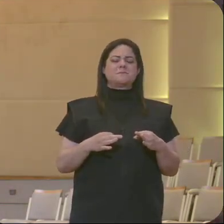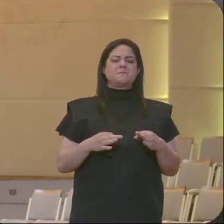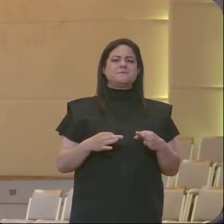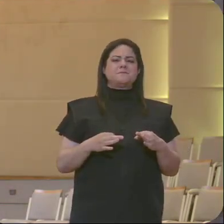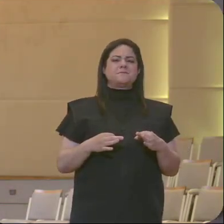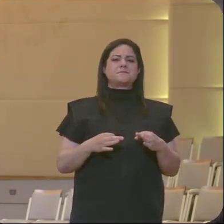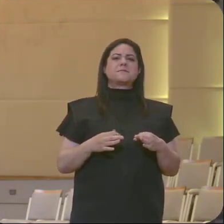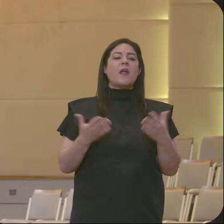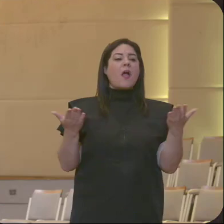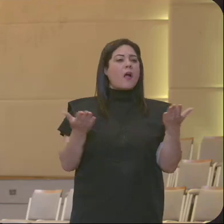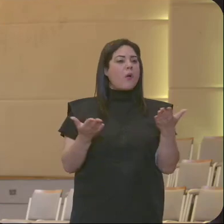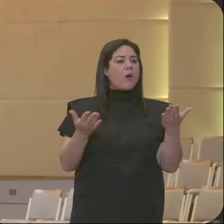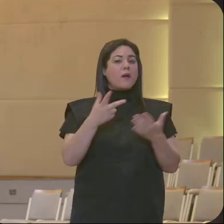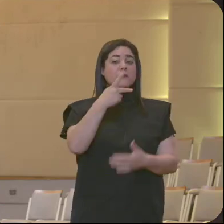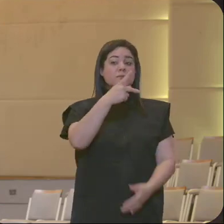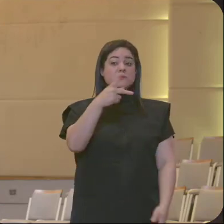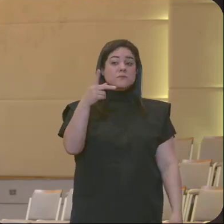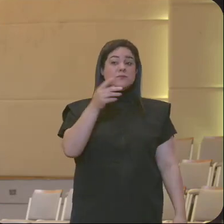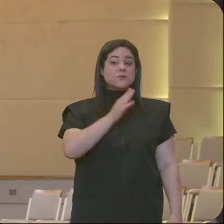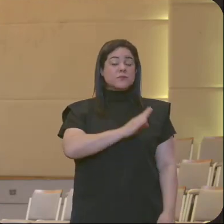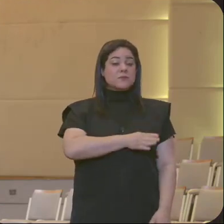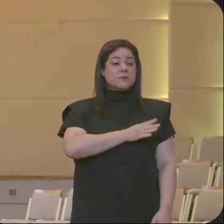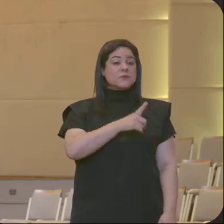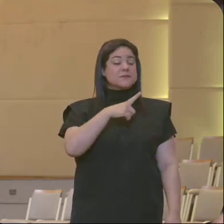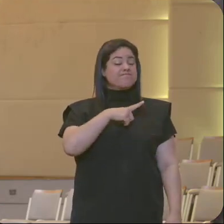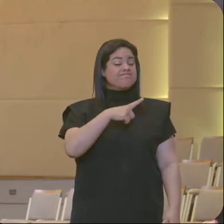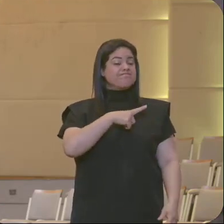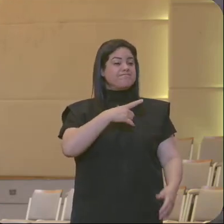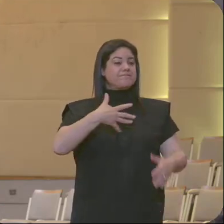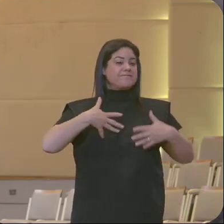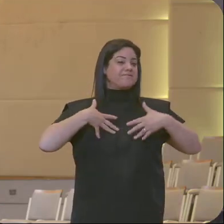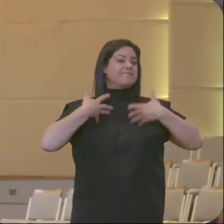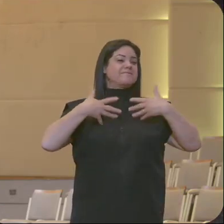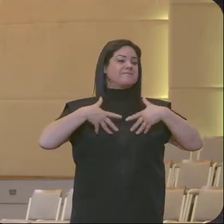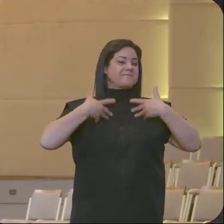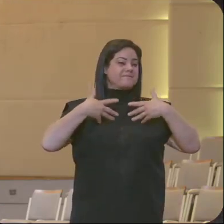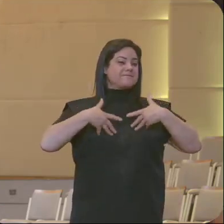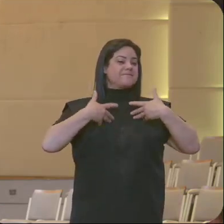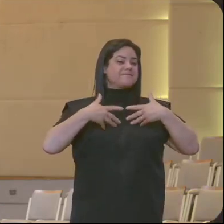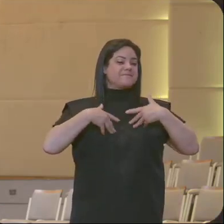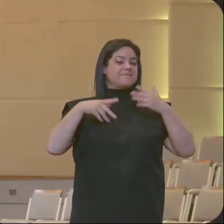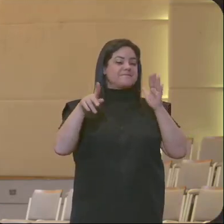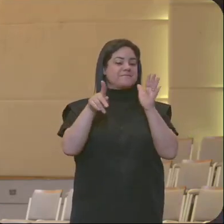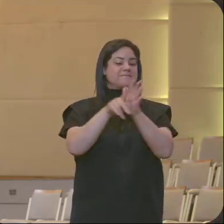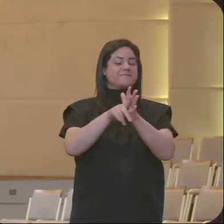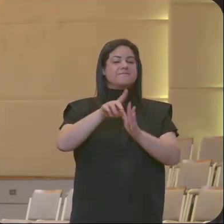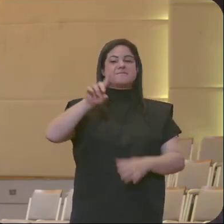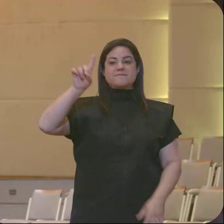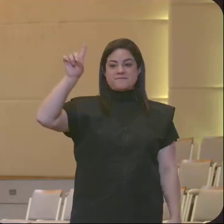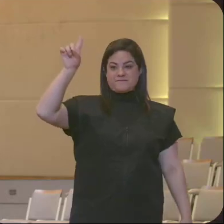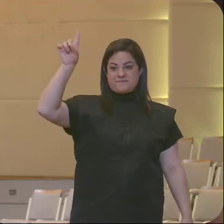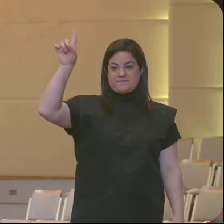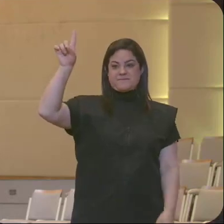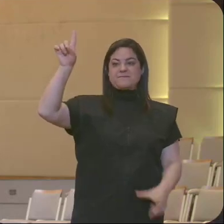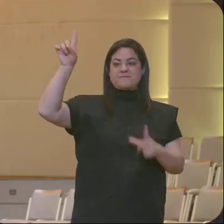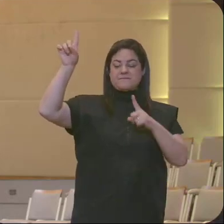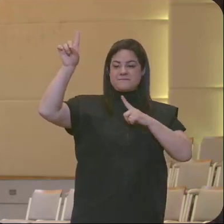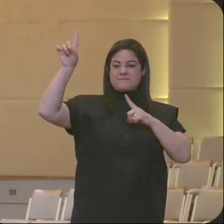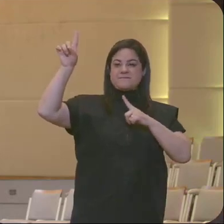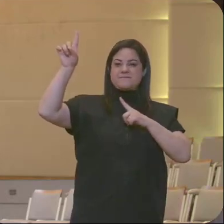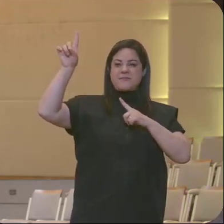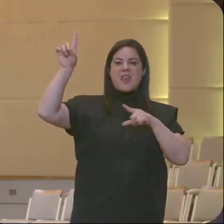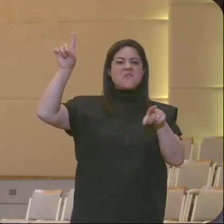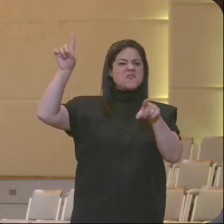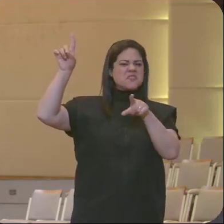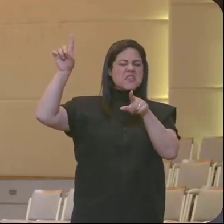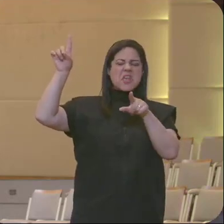Para derramar no seu coração uma alegria sobrenatural. Faz muito tempo que você